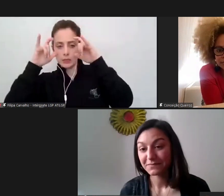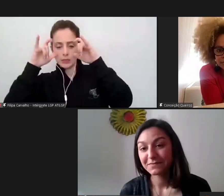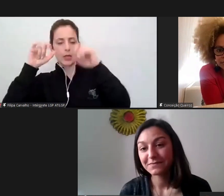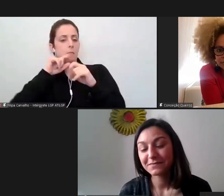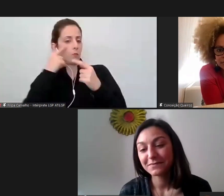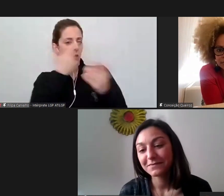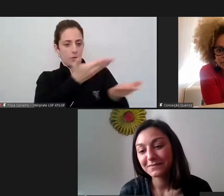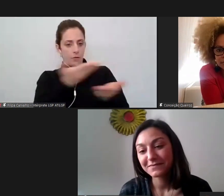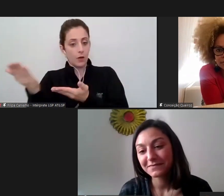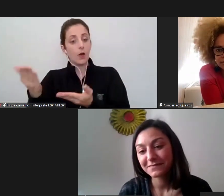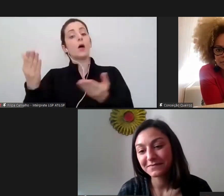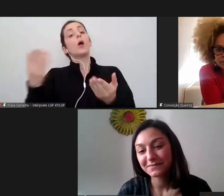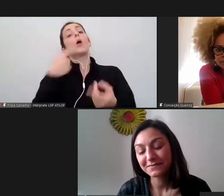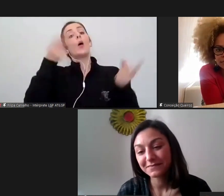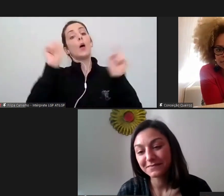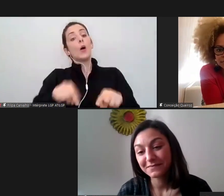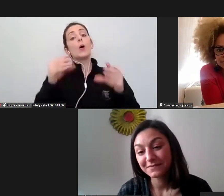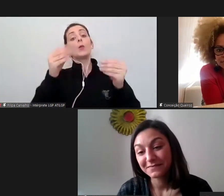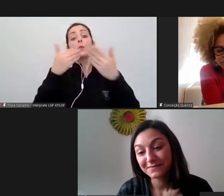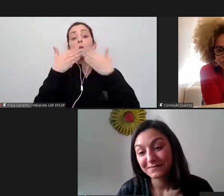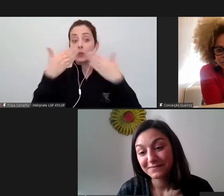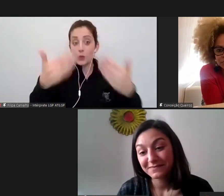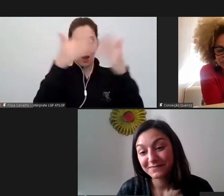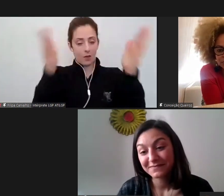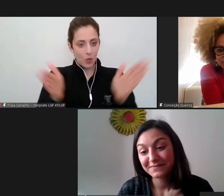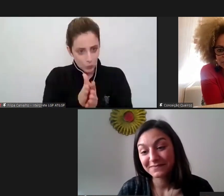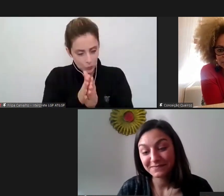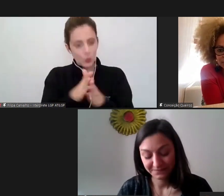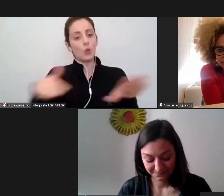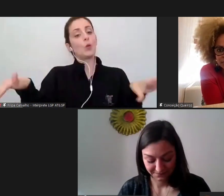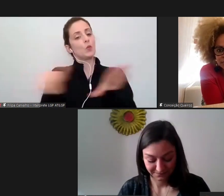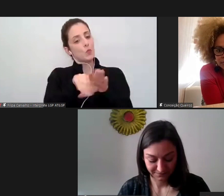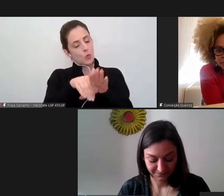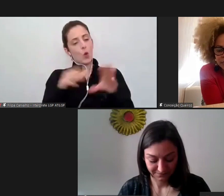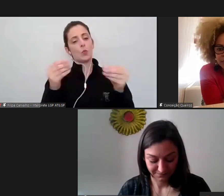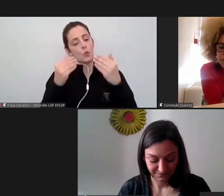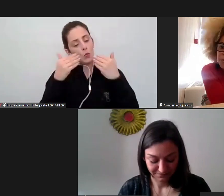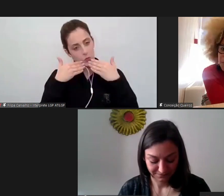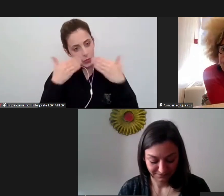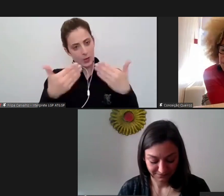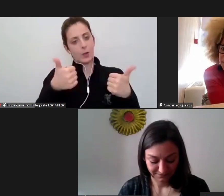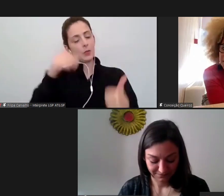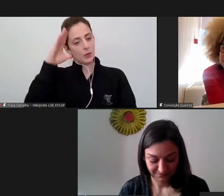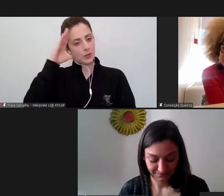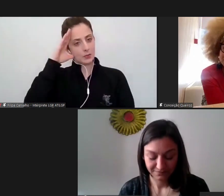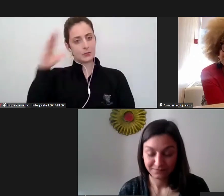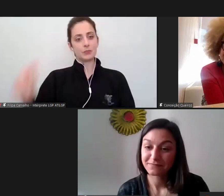vez, muito obrigada a todos e a todas que nos acompanharam ao longo deste debate. Muito boa tarde.